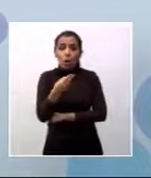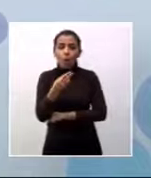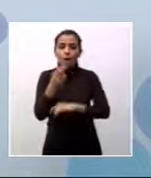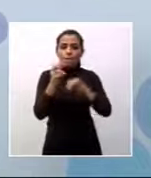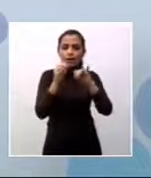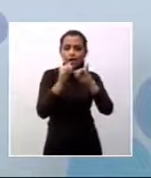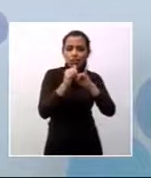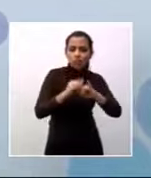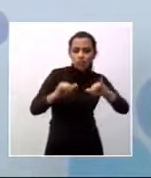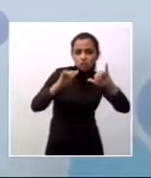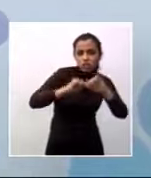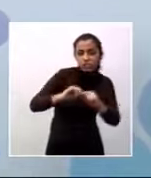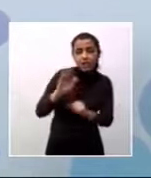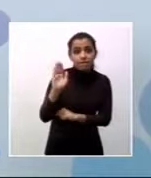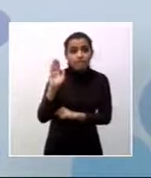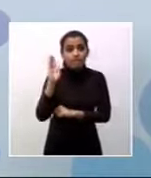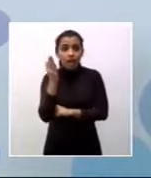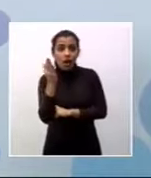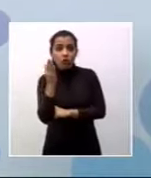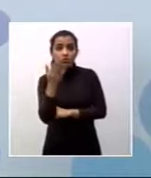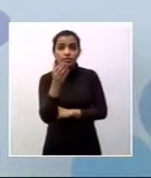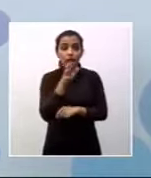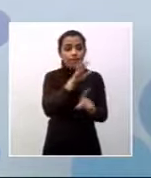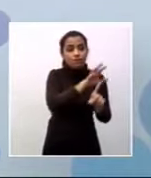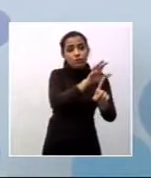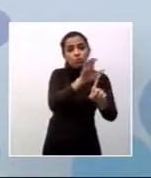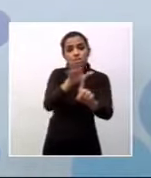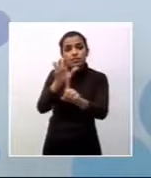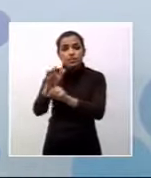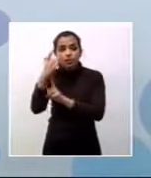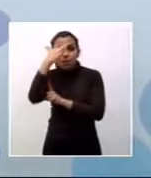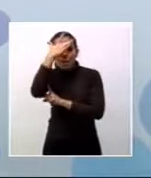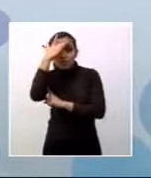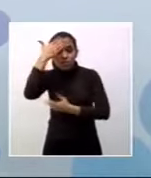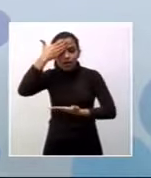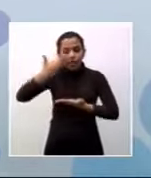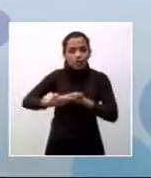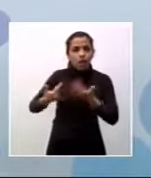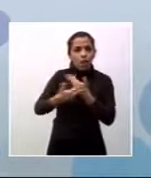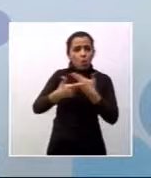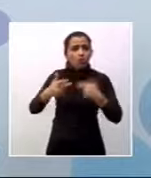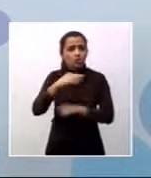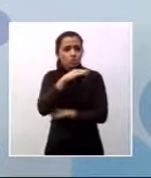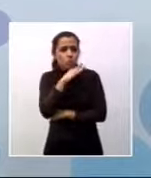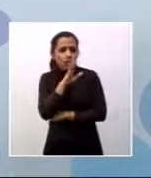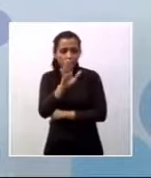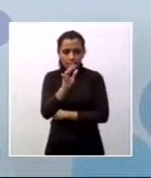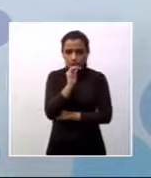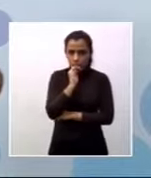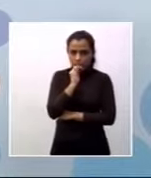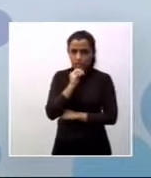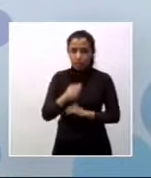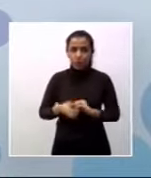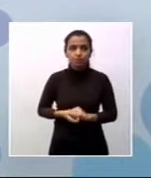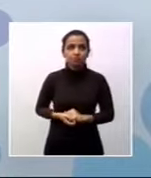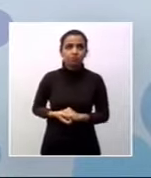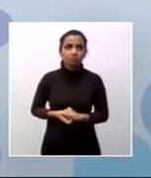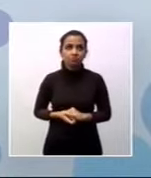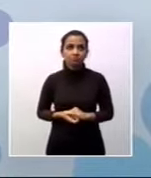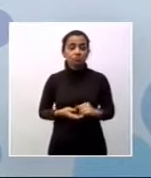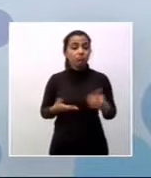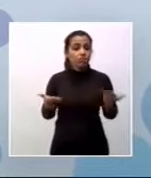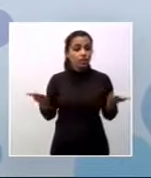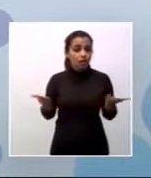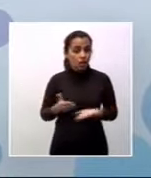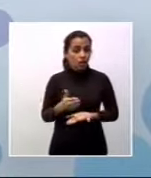ela é falsa ela tá levando pessoas acreditar em coisas ruins tá que por exemplo a gente já tem aqui a gente já